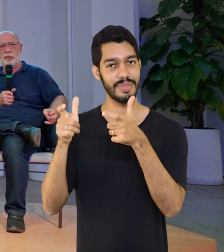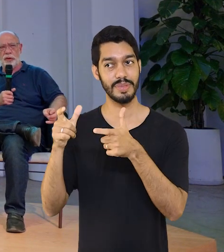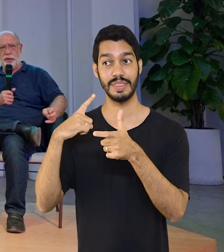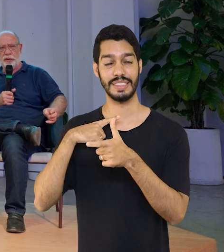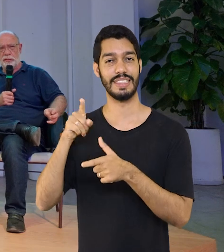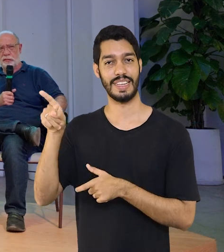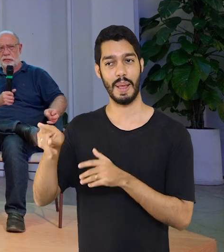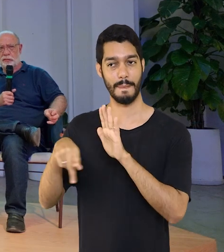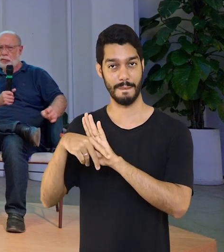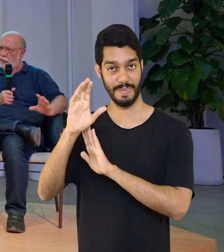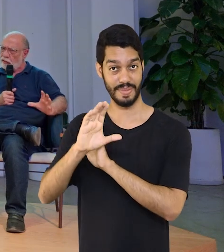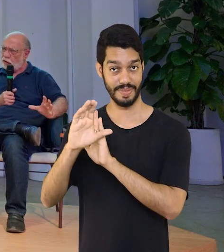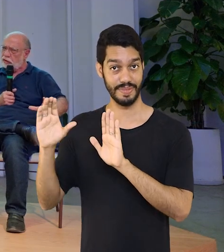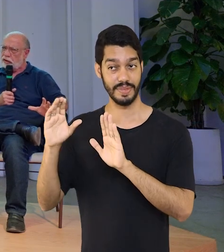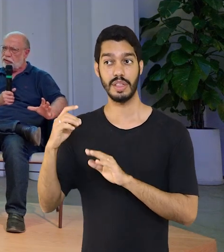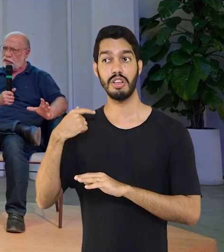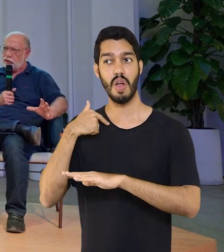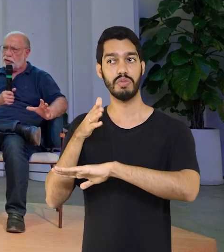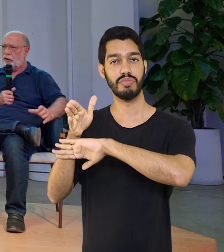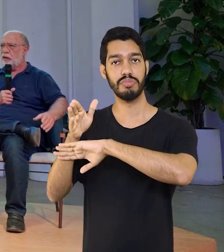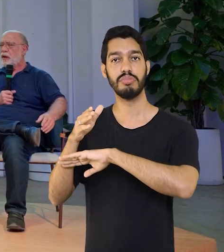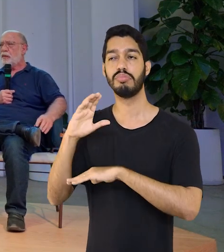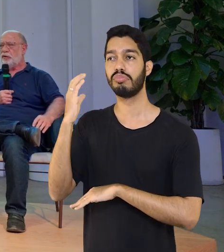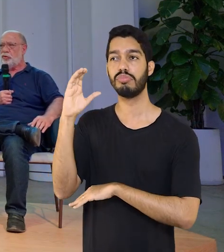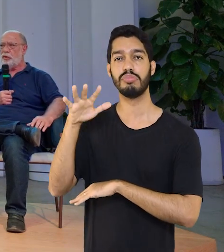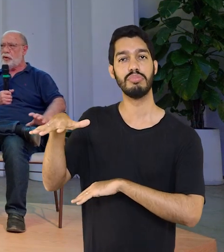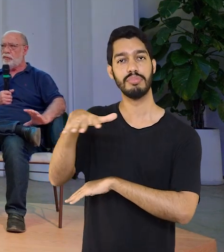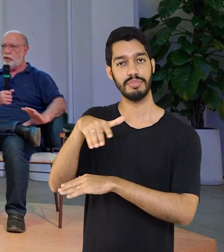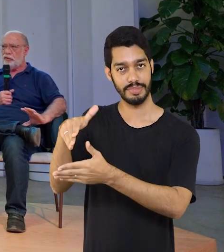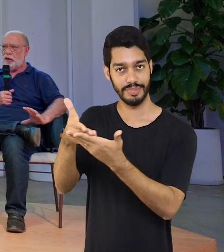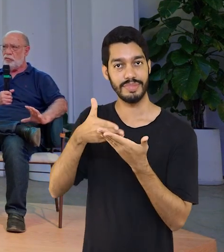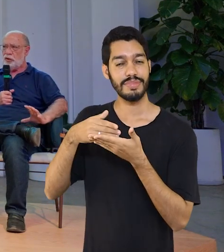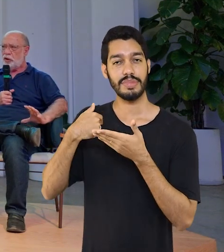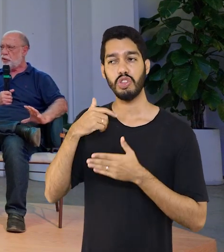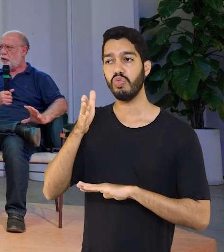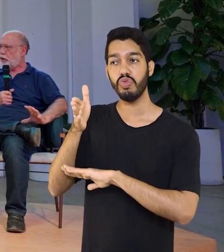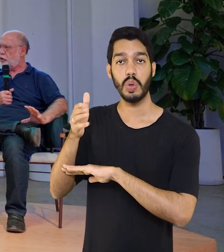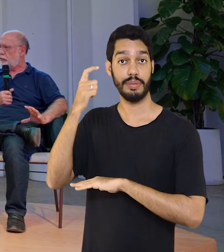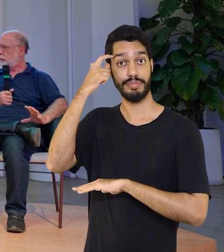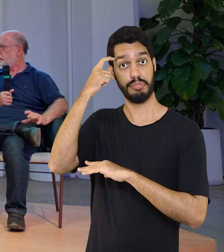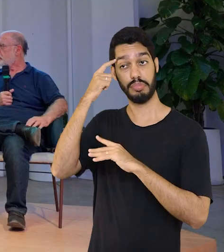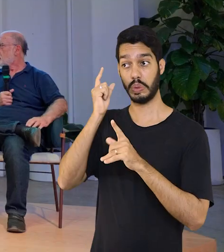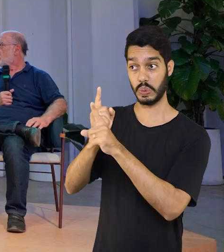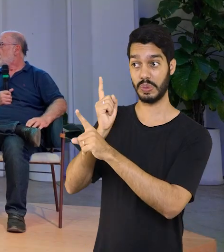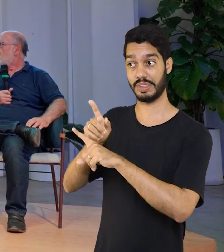cardeal sobre o clima, do Observatório de Ciências do Vaticano. Mas eu juro que eu fui sem muita